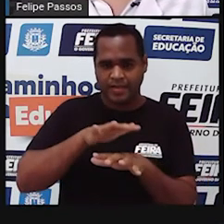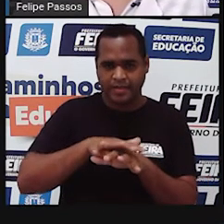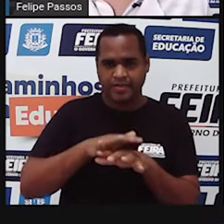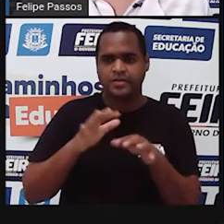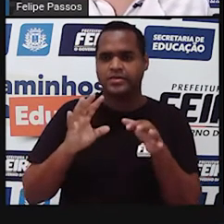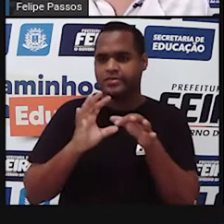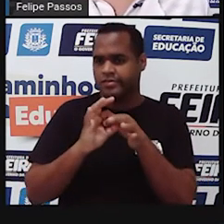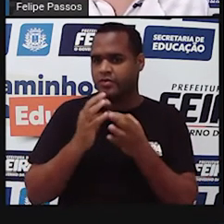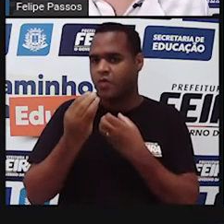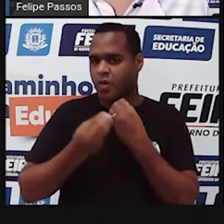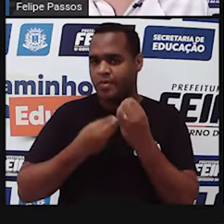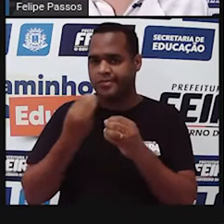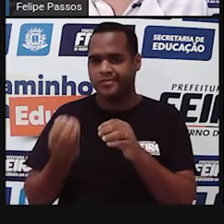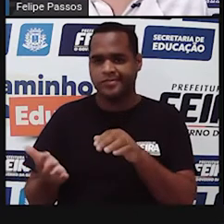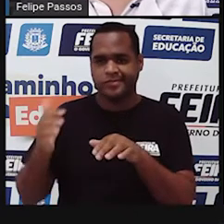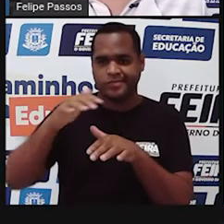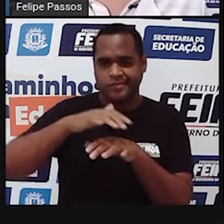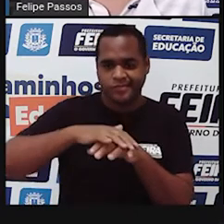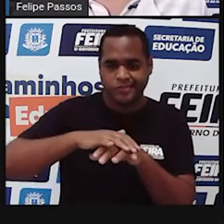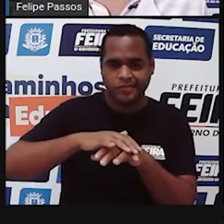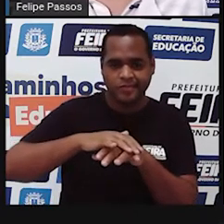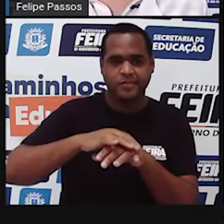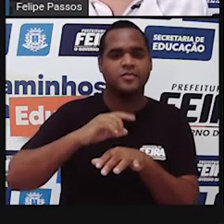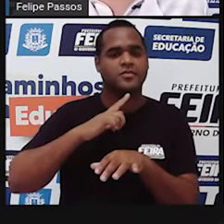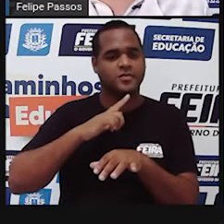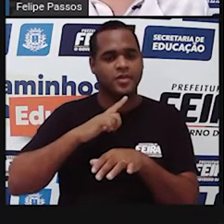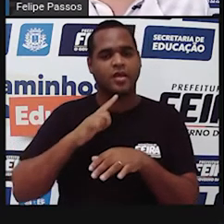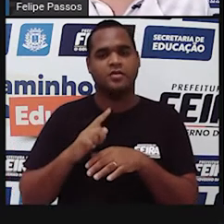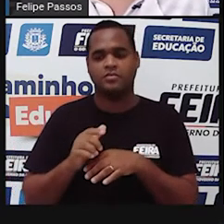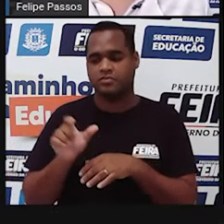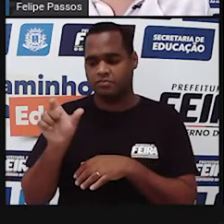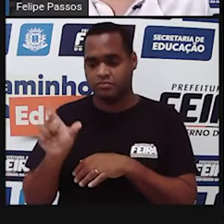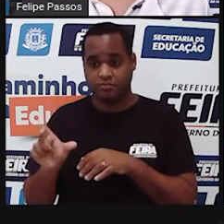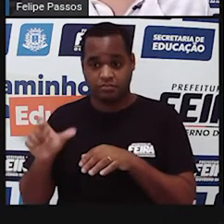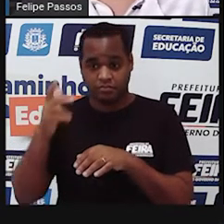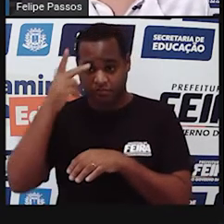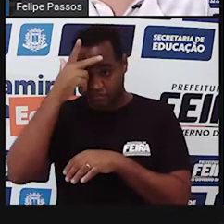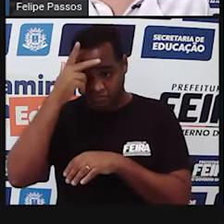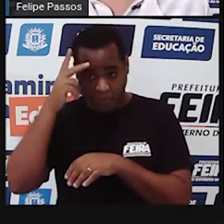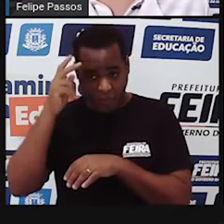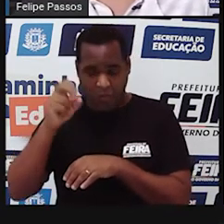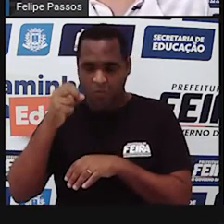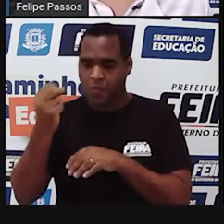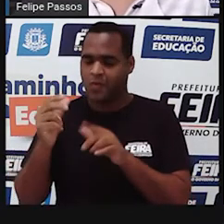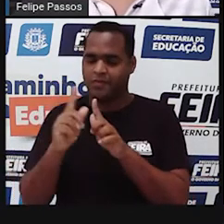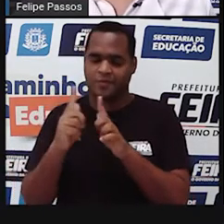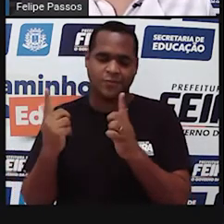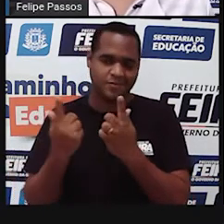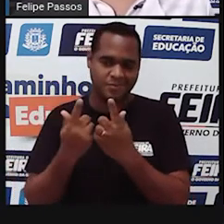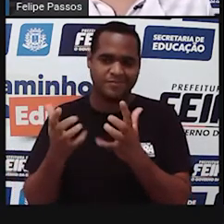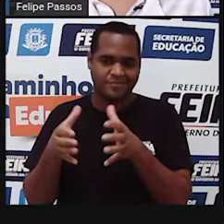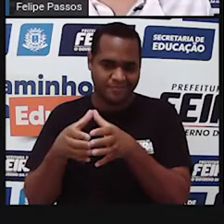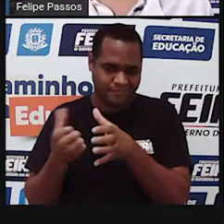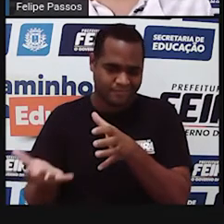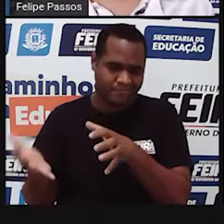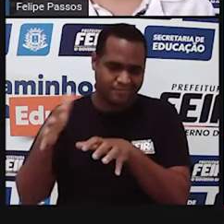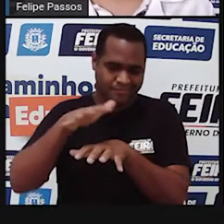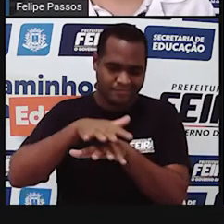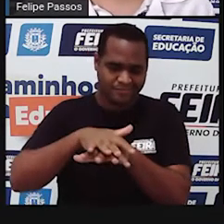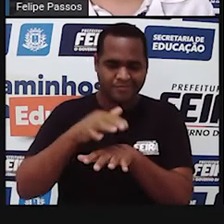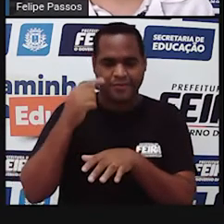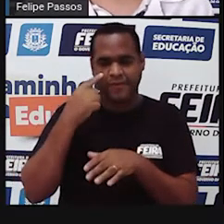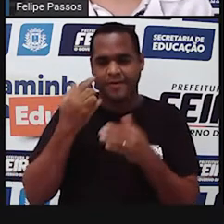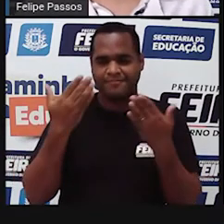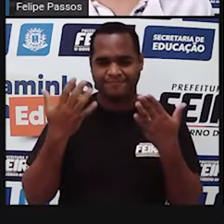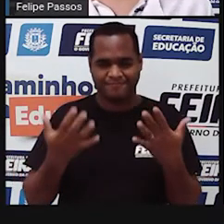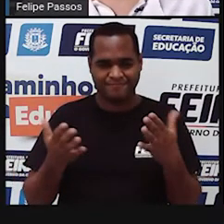incluir-se, introdução de uma coisa em outra, de um indivíduo em um grupo, inserção. Então, eu quero que vocês façam essa leitura aqui